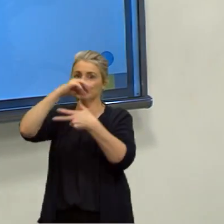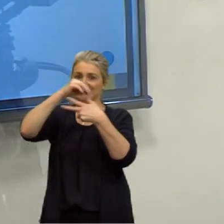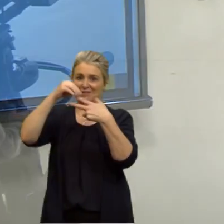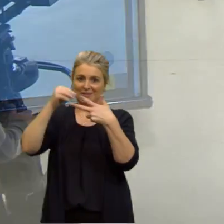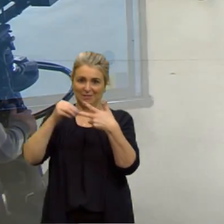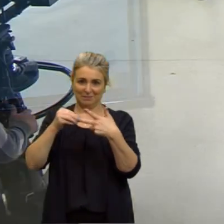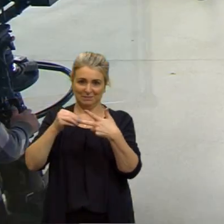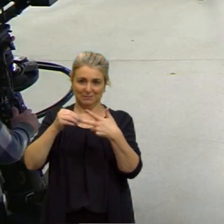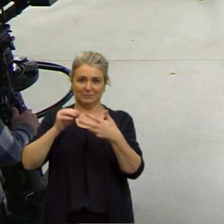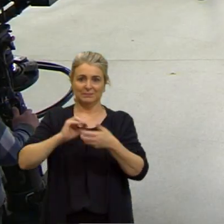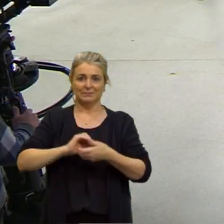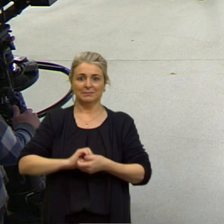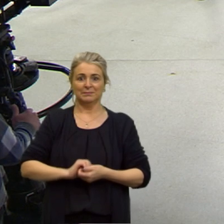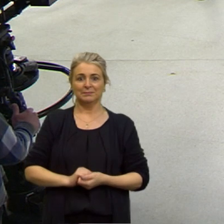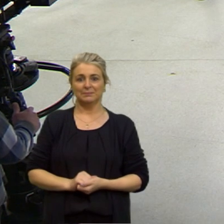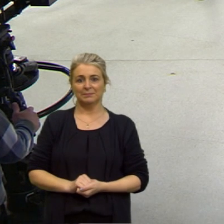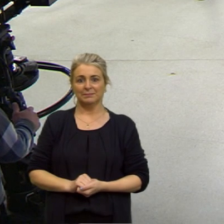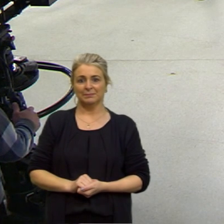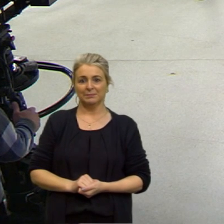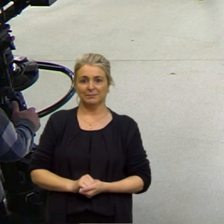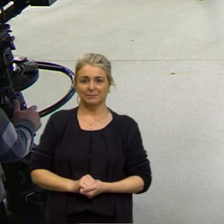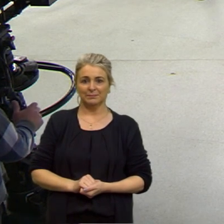próxima e